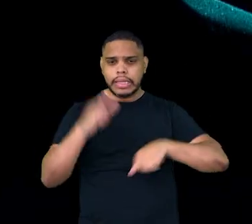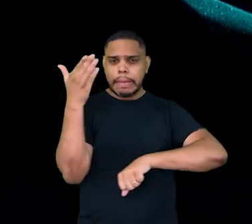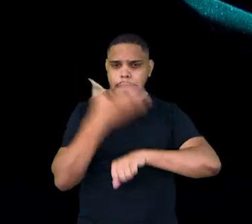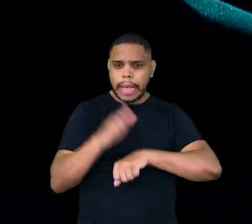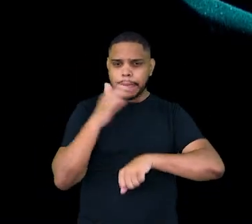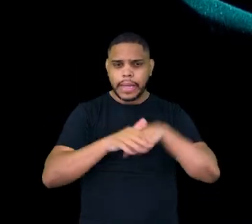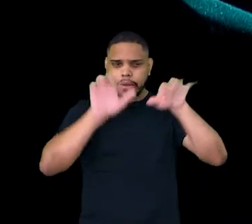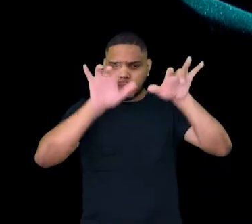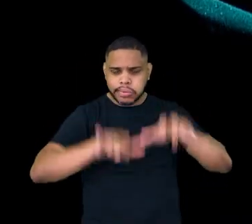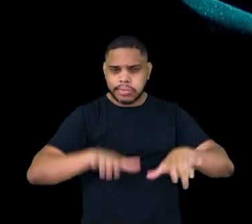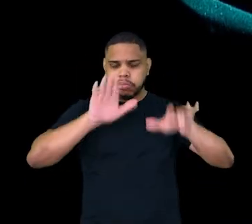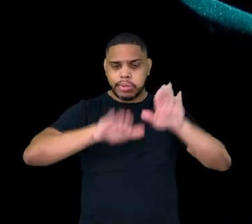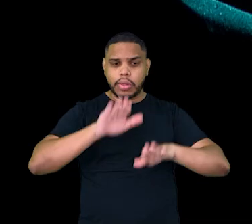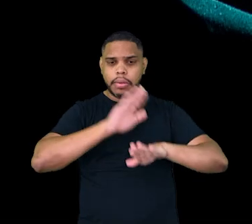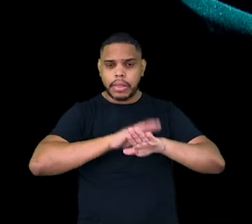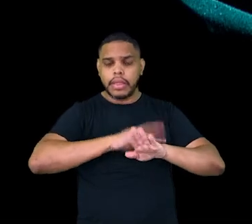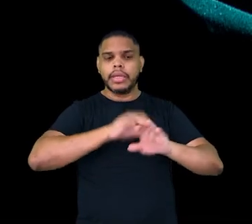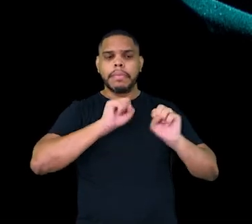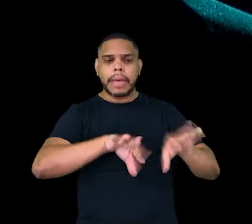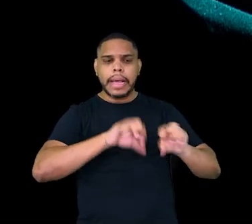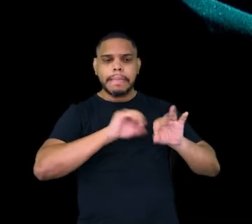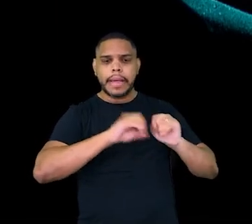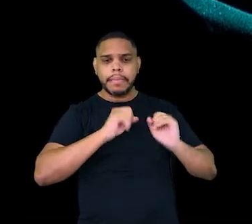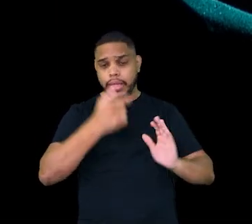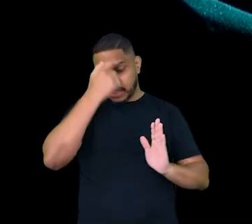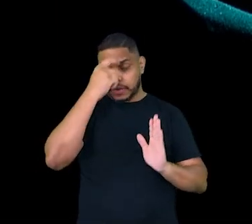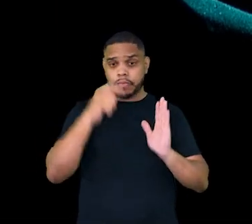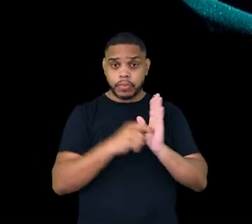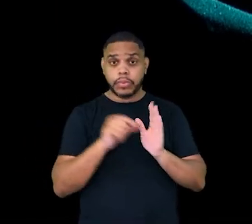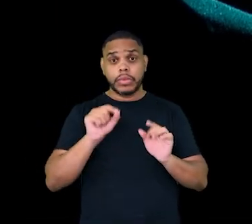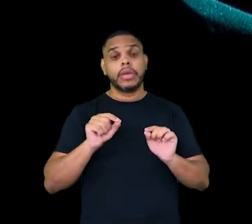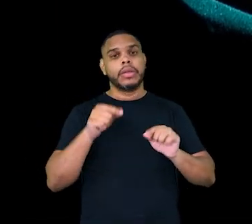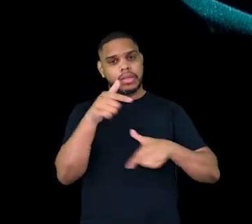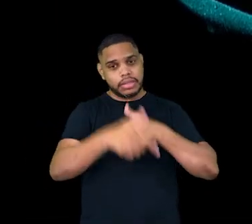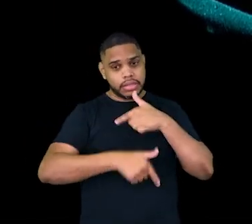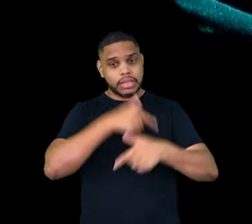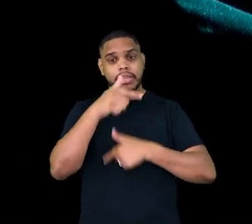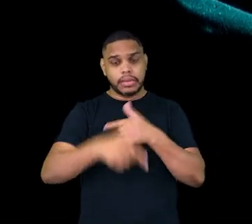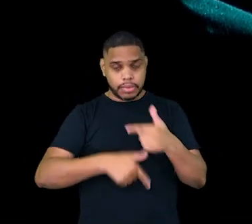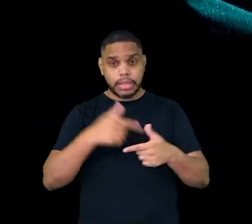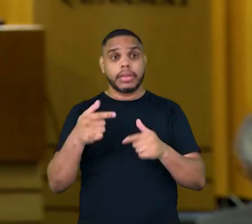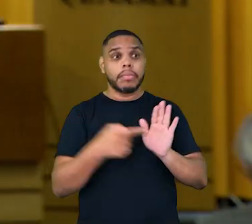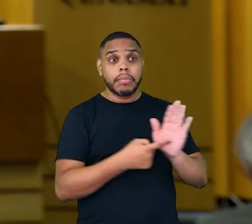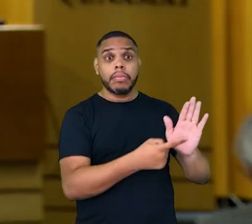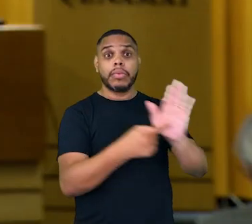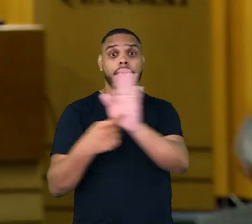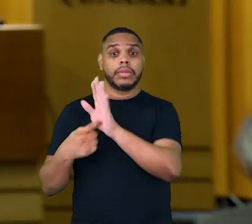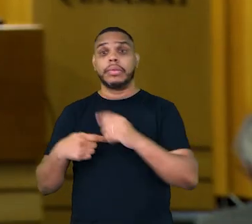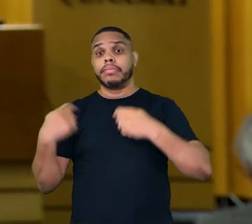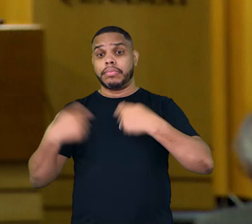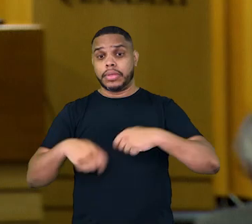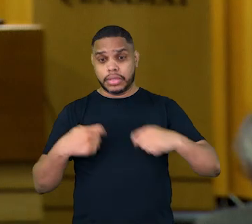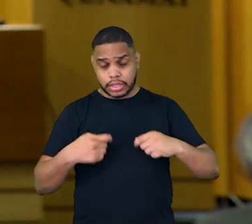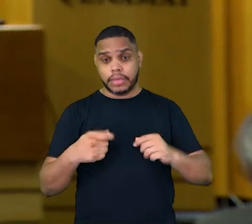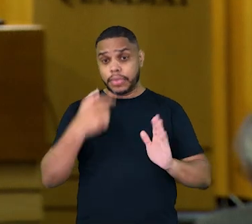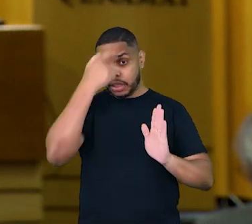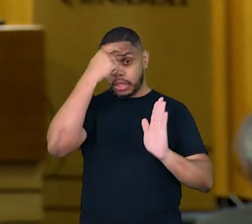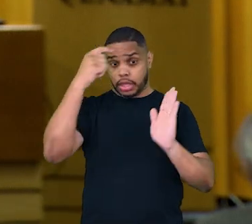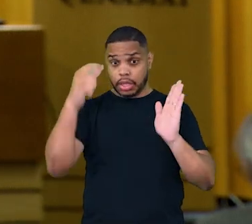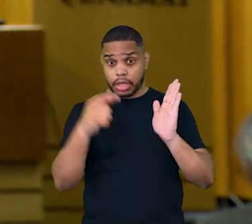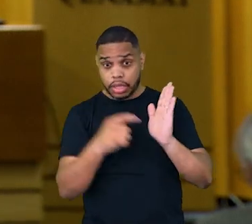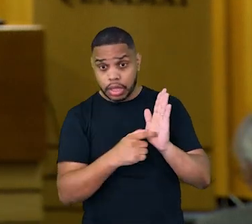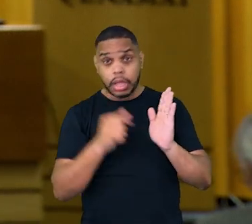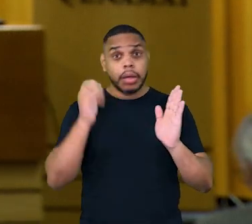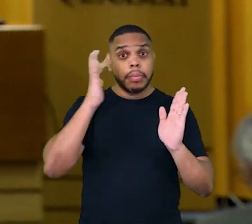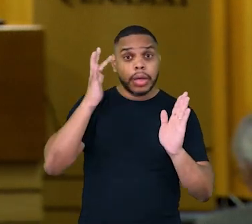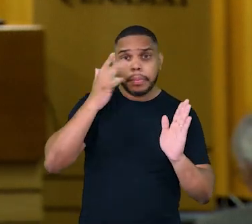correto funcionamento, que os ensinam. E esse é um trabalho que precisa ser visto. Então, um grande mito da inteligência